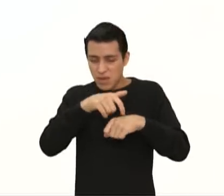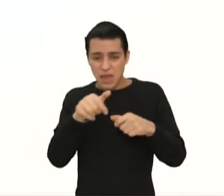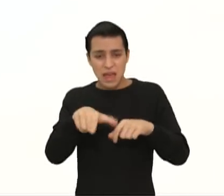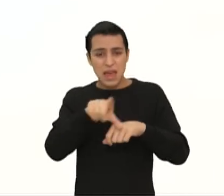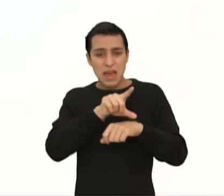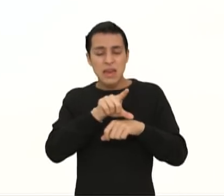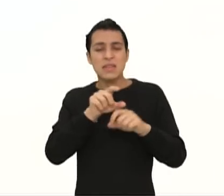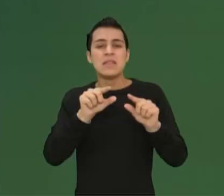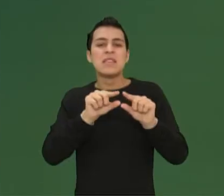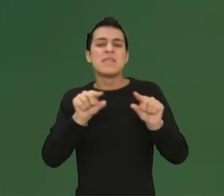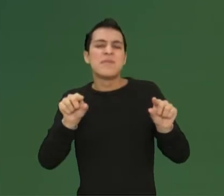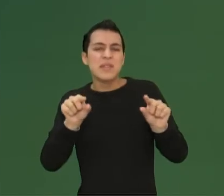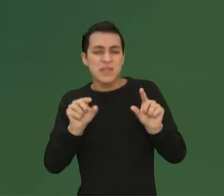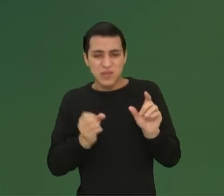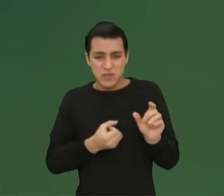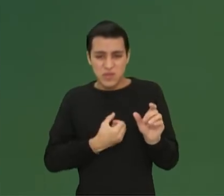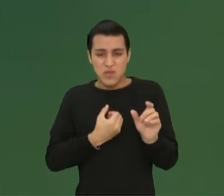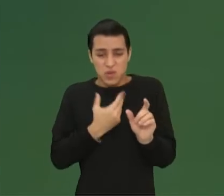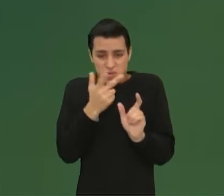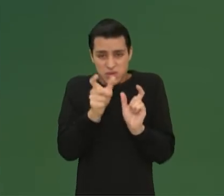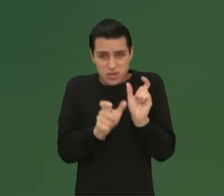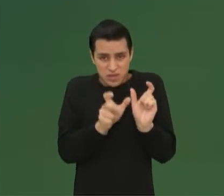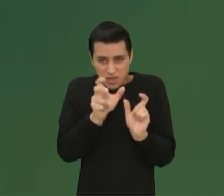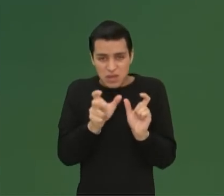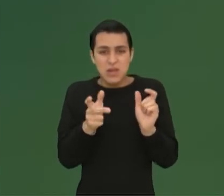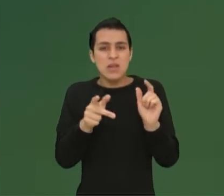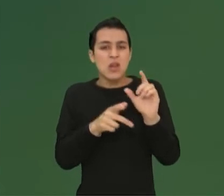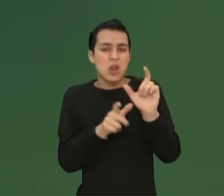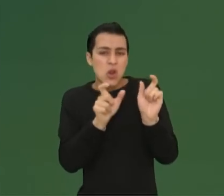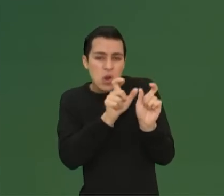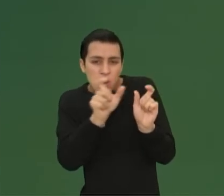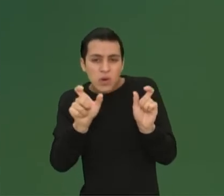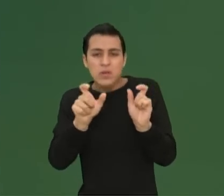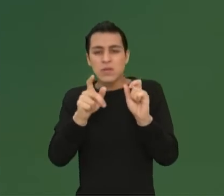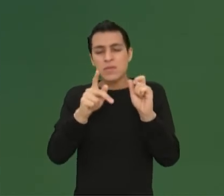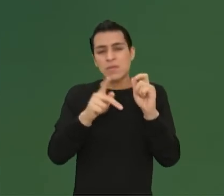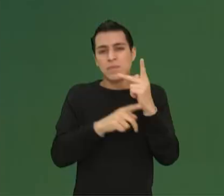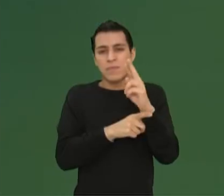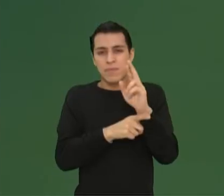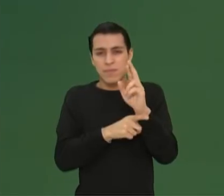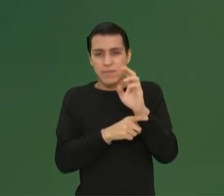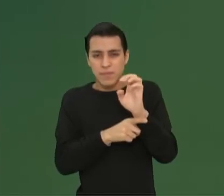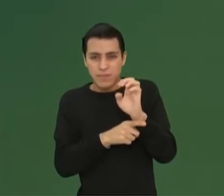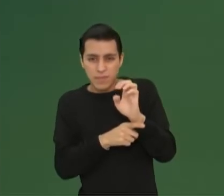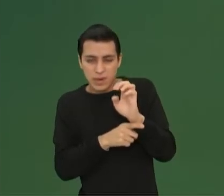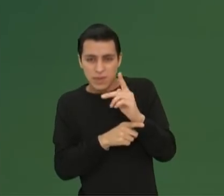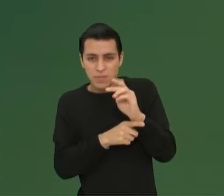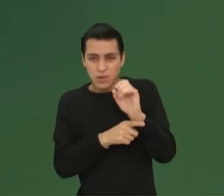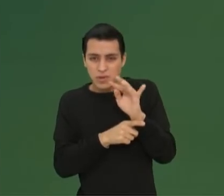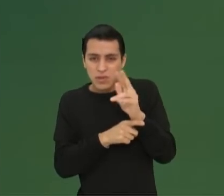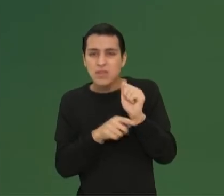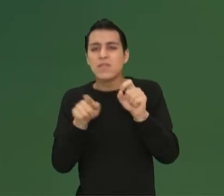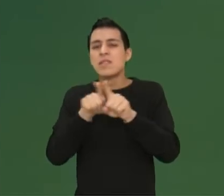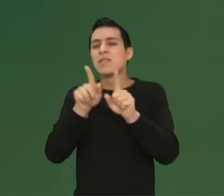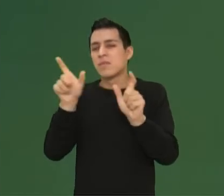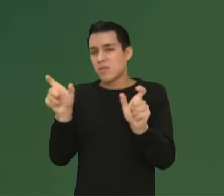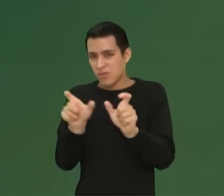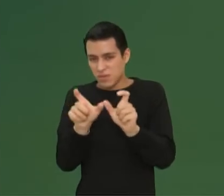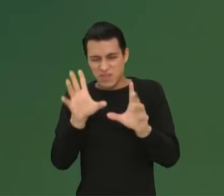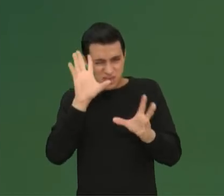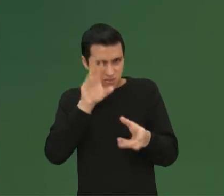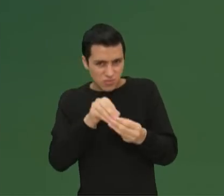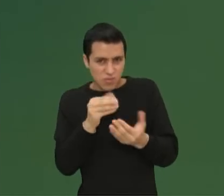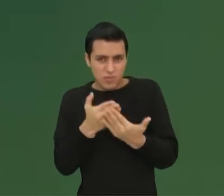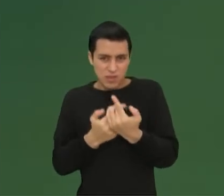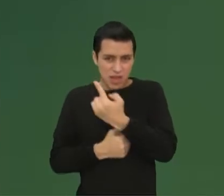expressões adverbiais, locuções prepositivas e conjuntivas. Temos aí o resumo da nossa